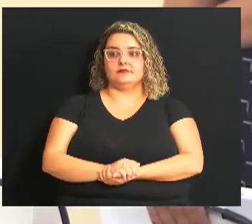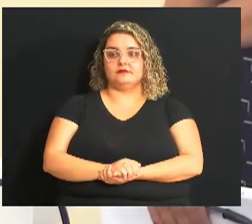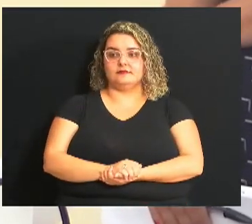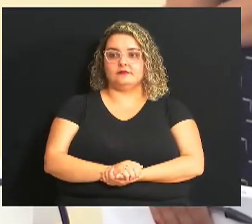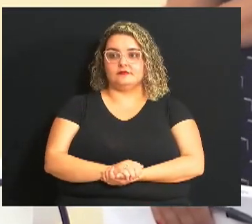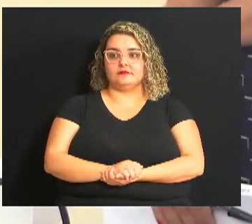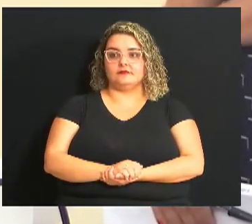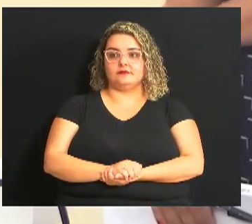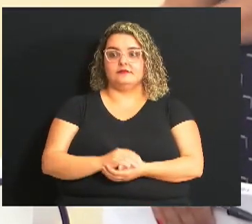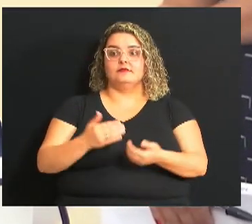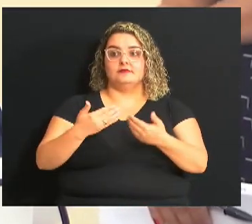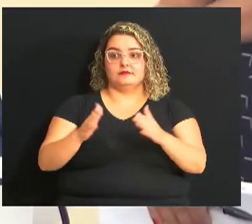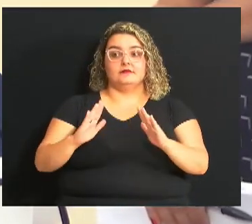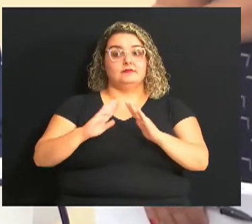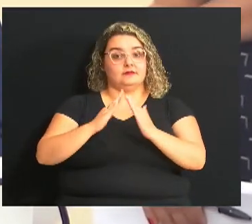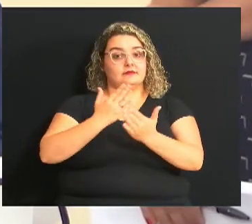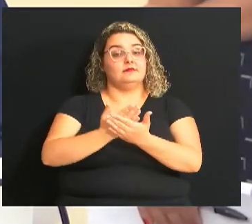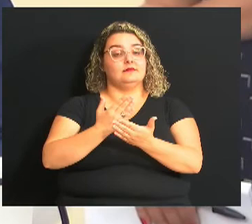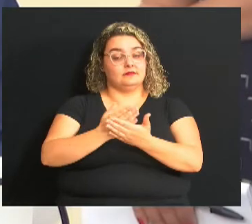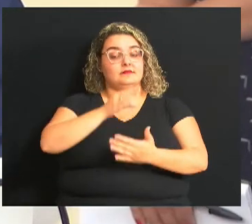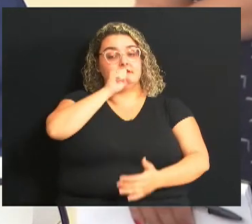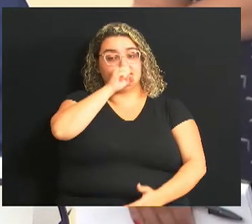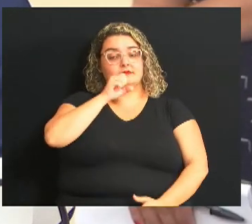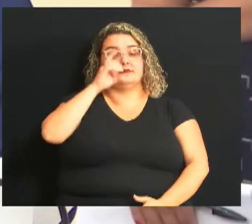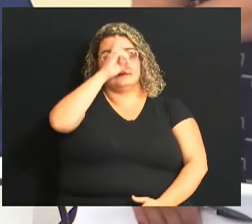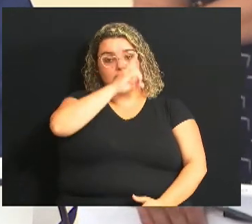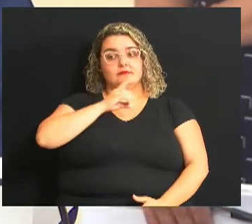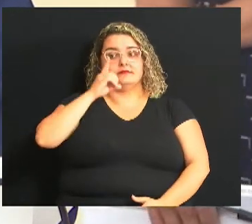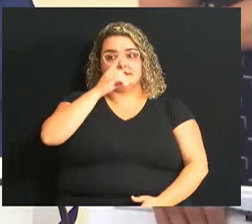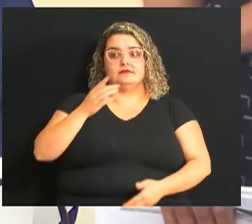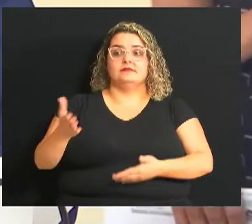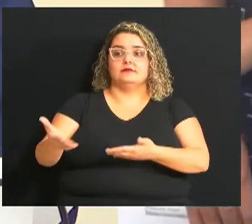Abri a escola sábado e domingo para acolherem.